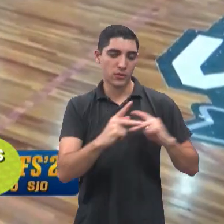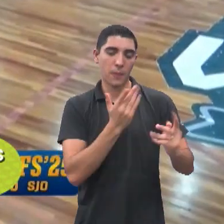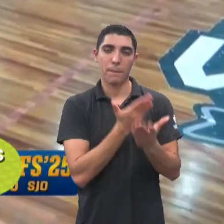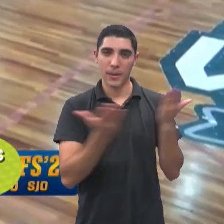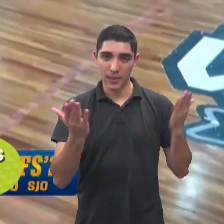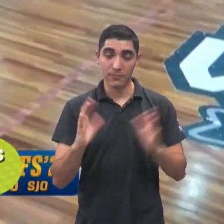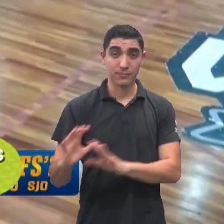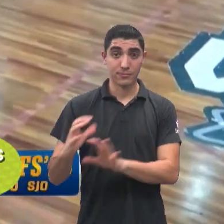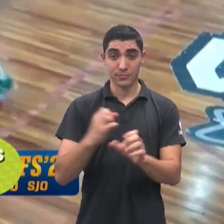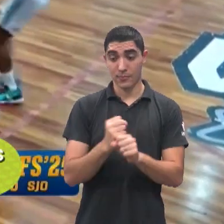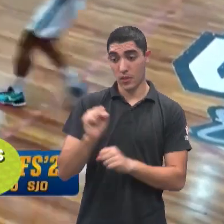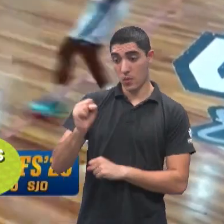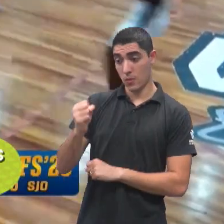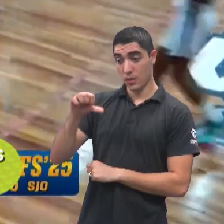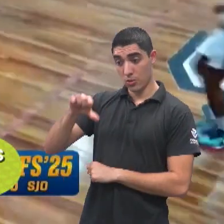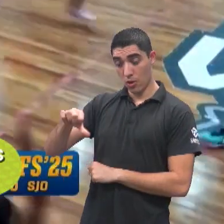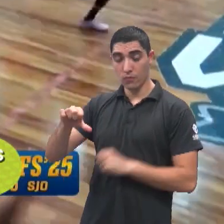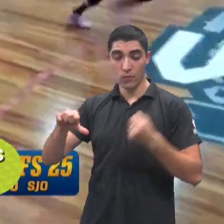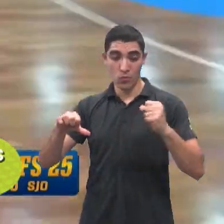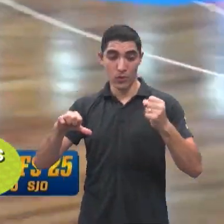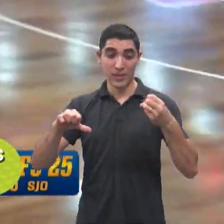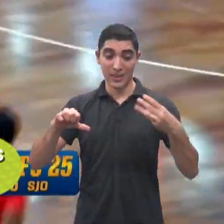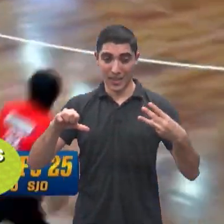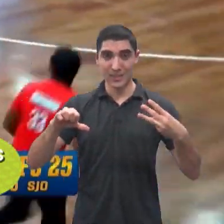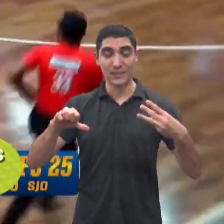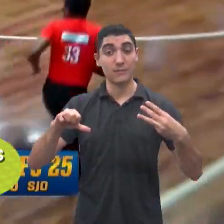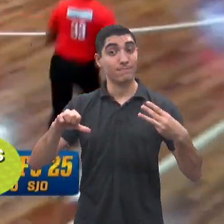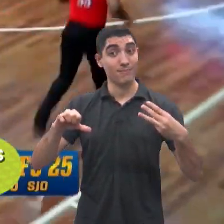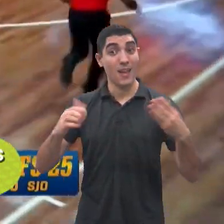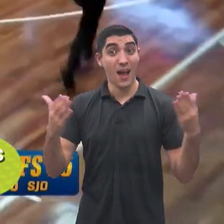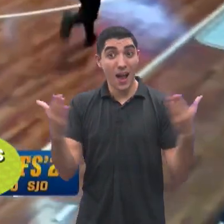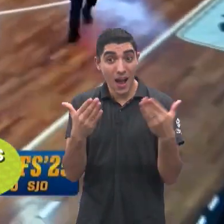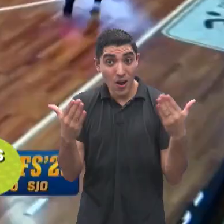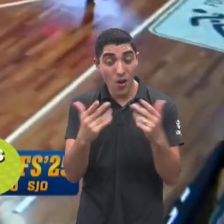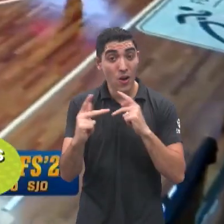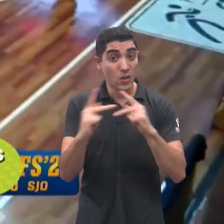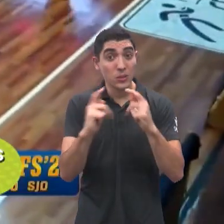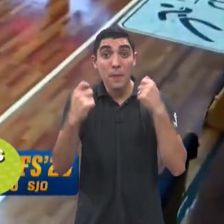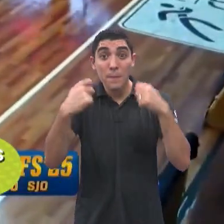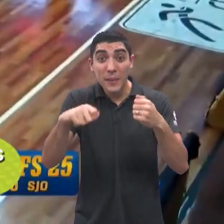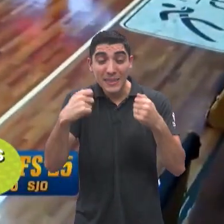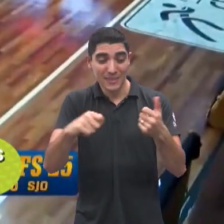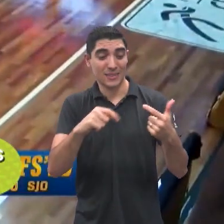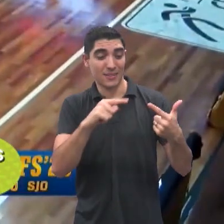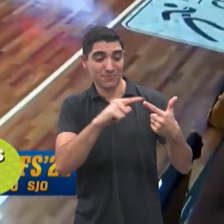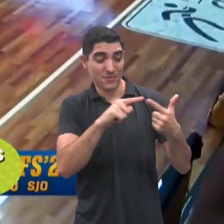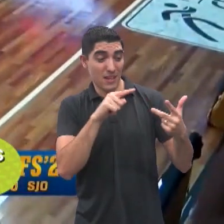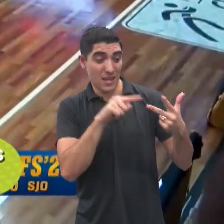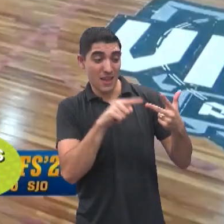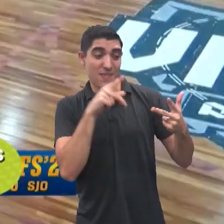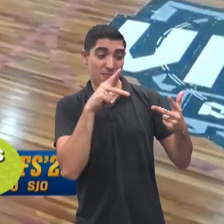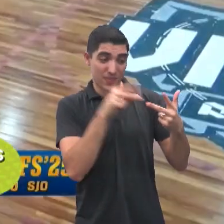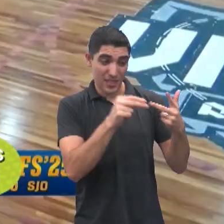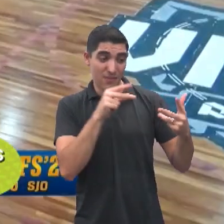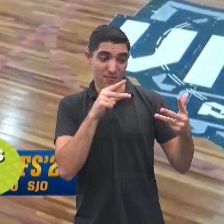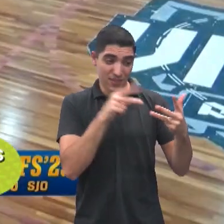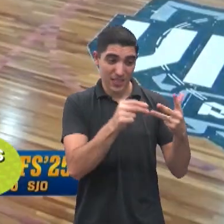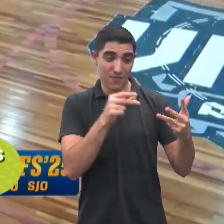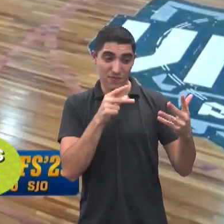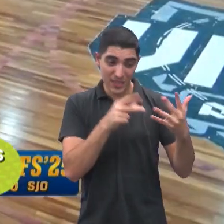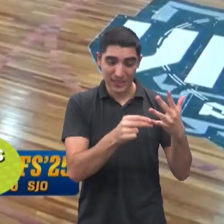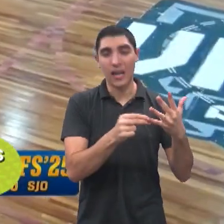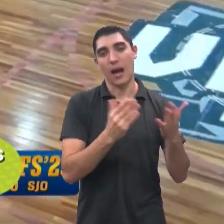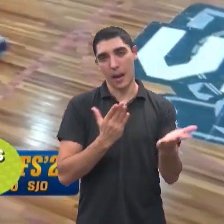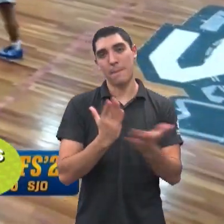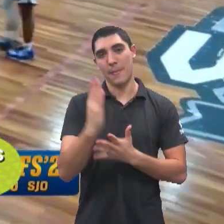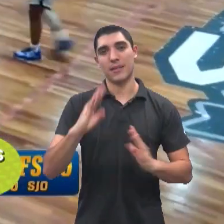de 89-83 e terá que vencer 3 vezes o Vasco para avançar às quartas de final. É impossível?